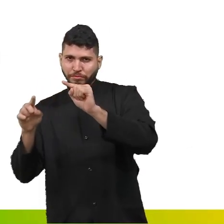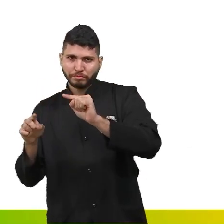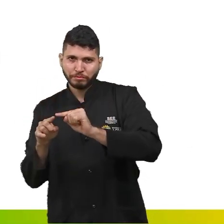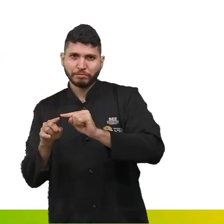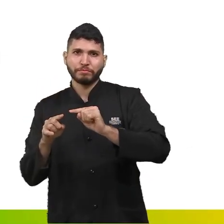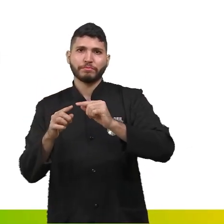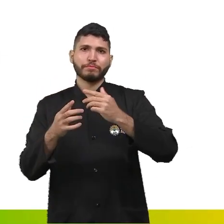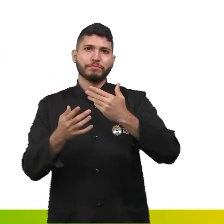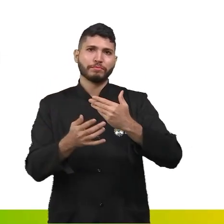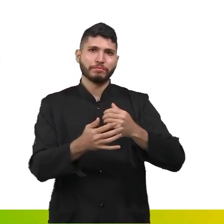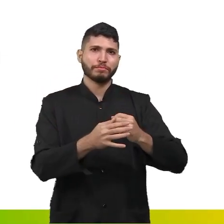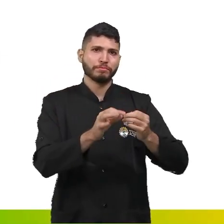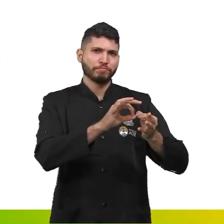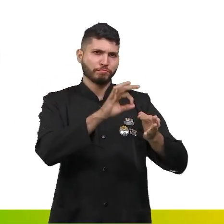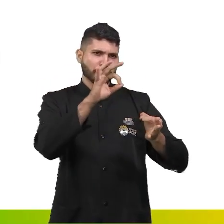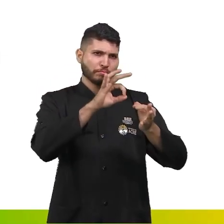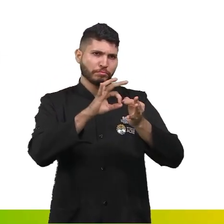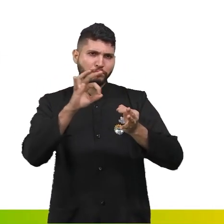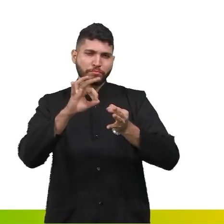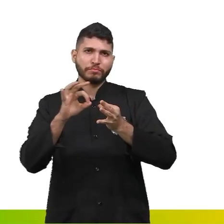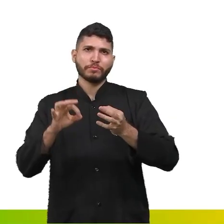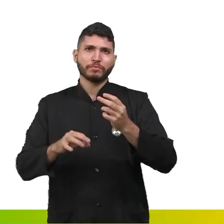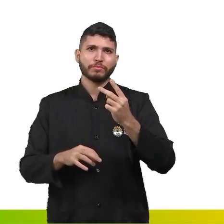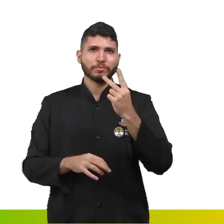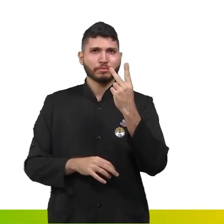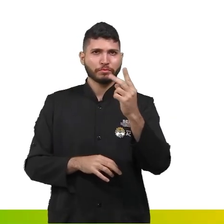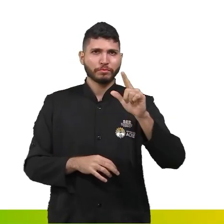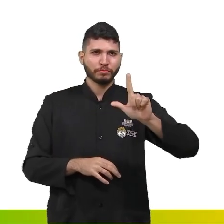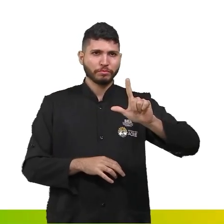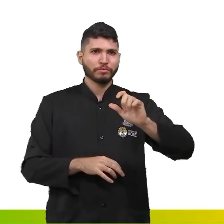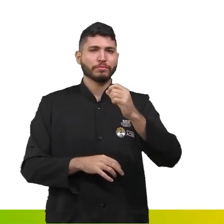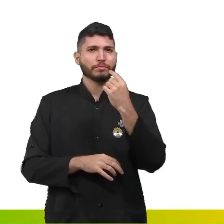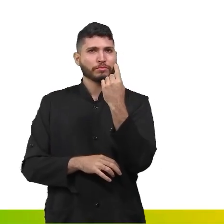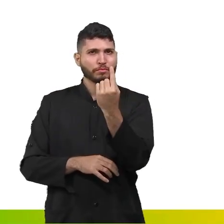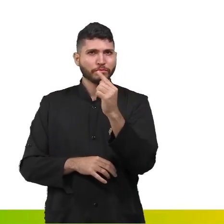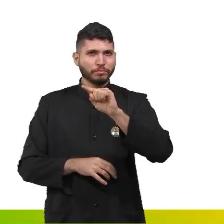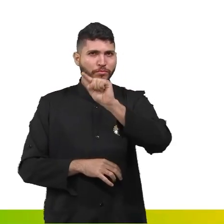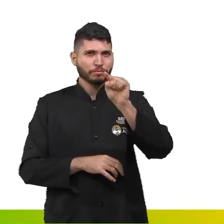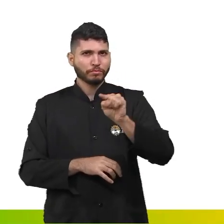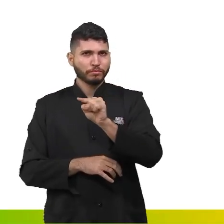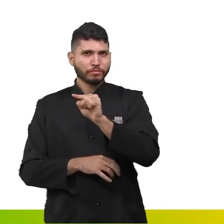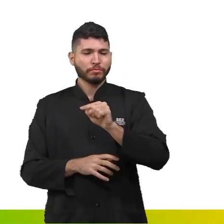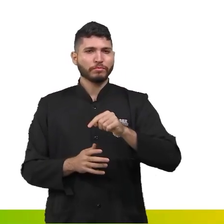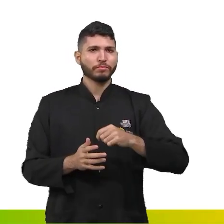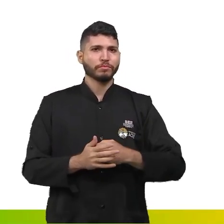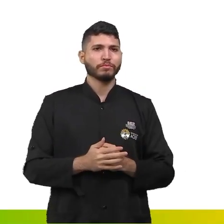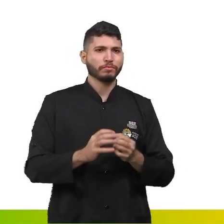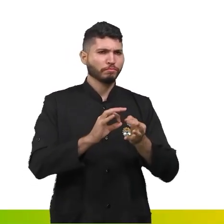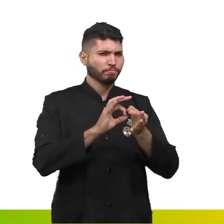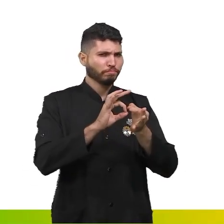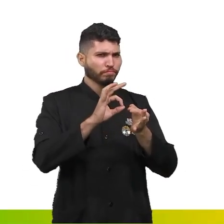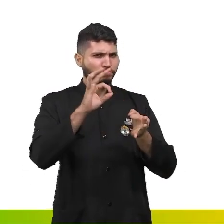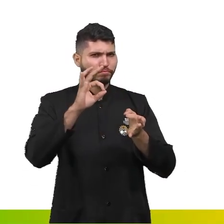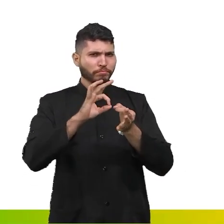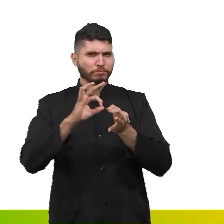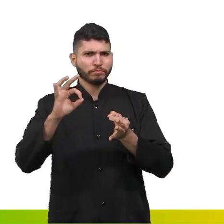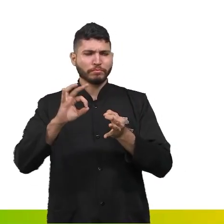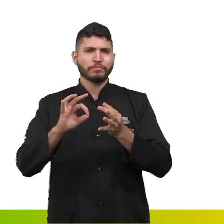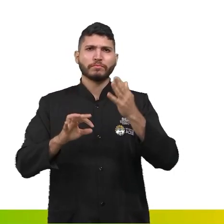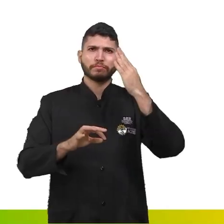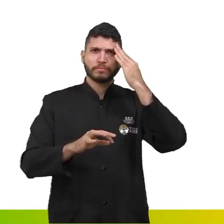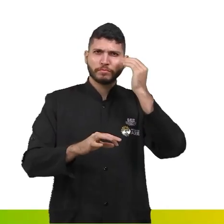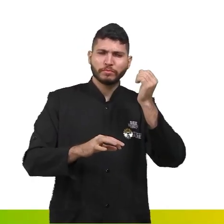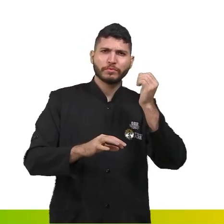foram indicadas as medidas de dois lados e um ângulo. A partir dessas medidas, é correto concluir que